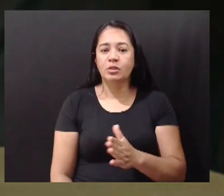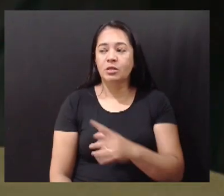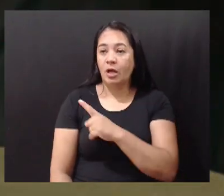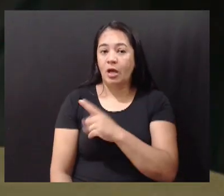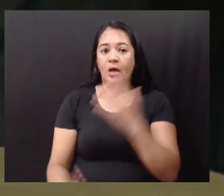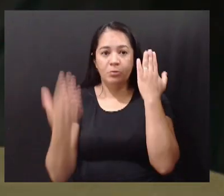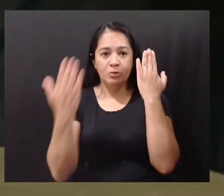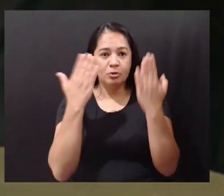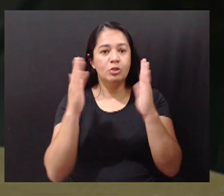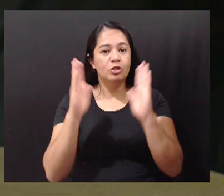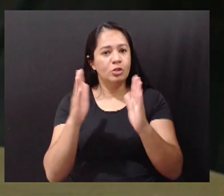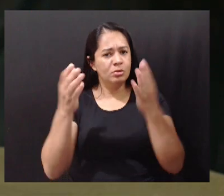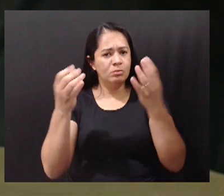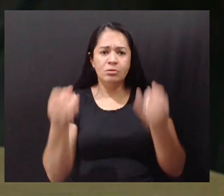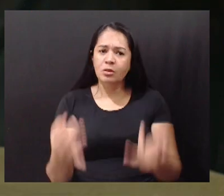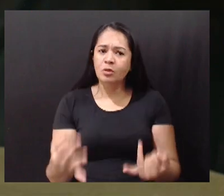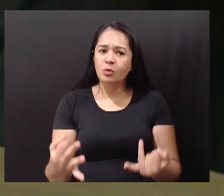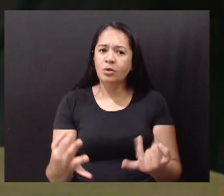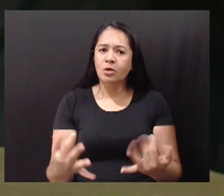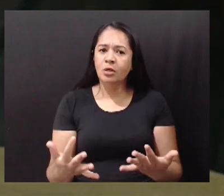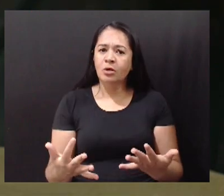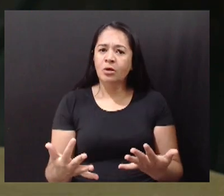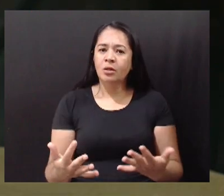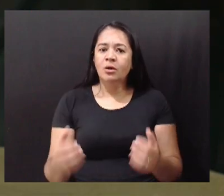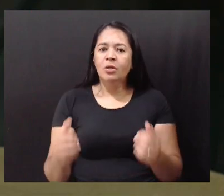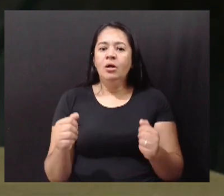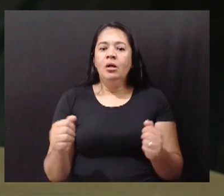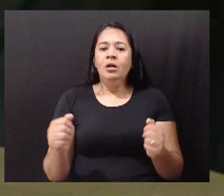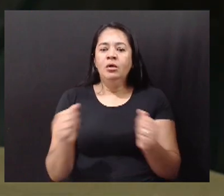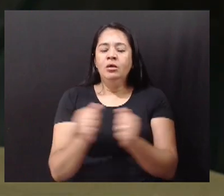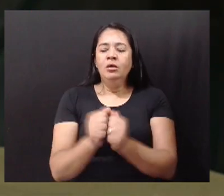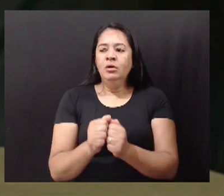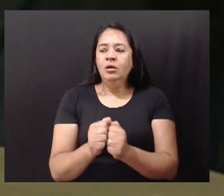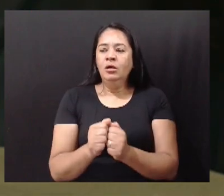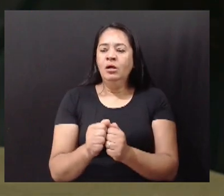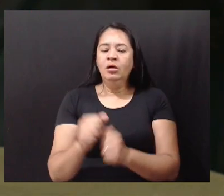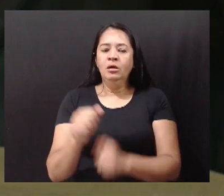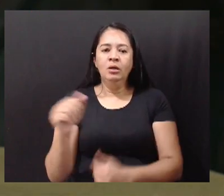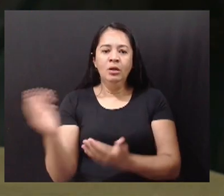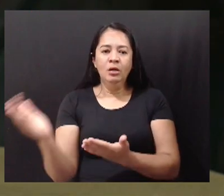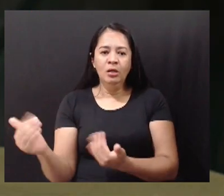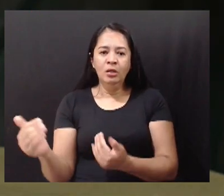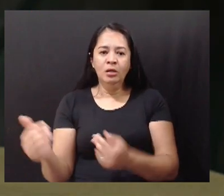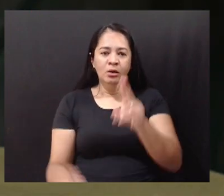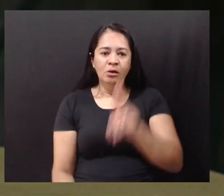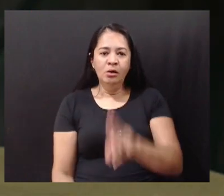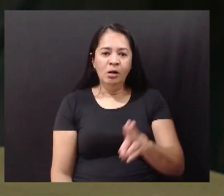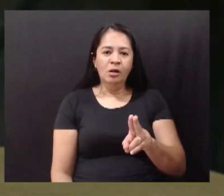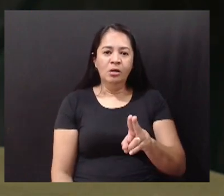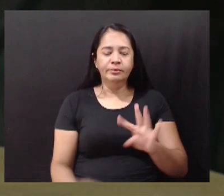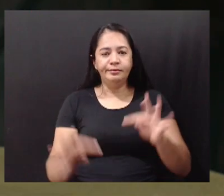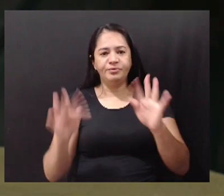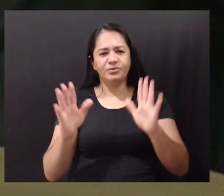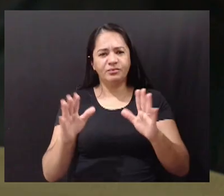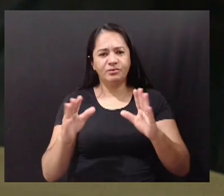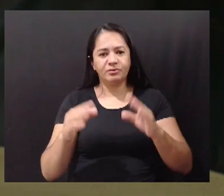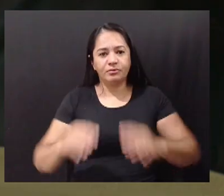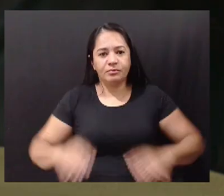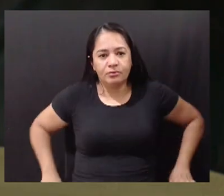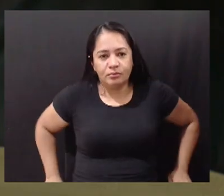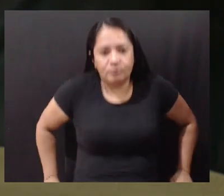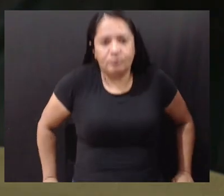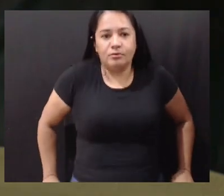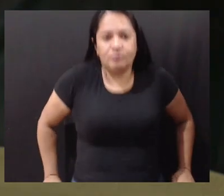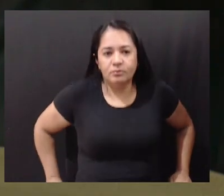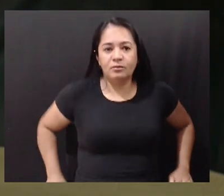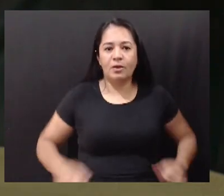Valéria, entre os jovens. O uso dessa tecnologia já tem provocado aí sintomas físicos,